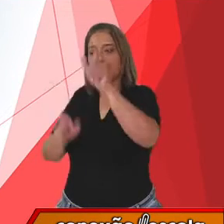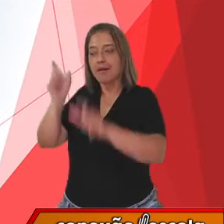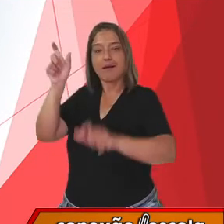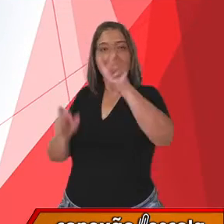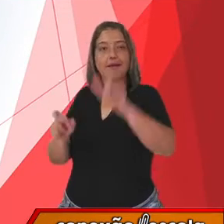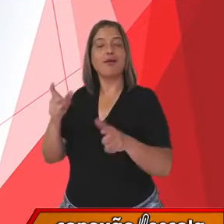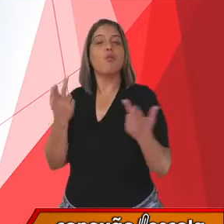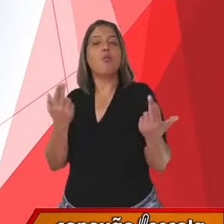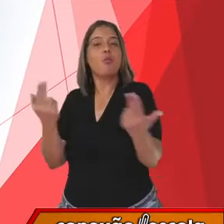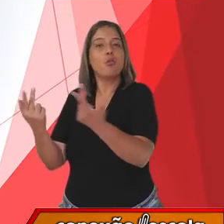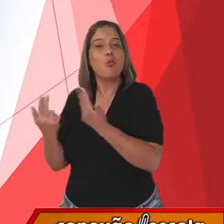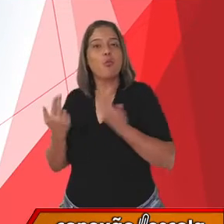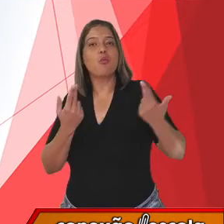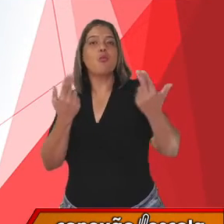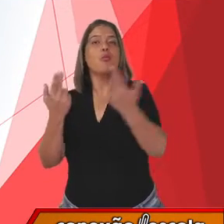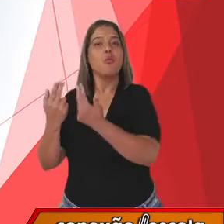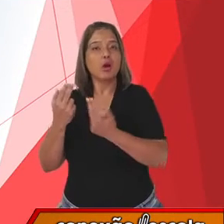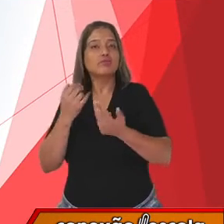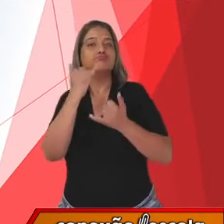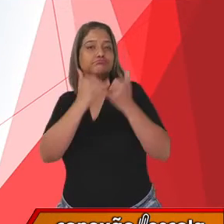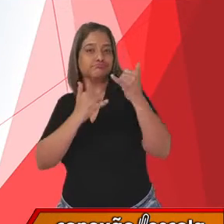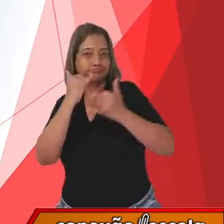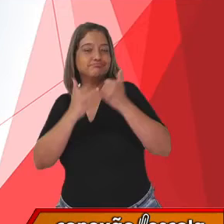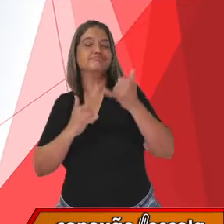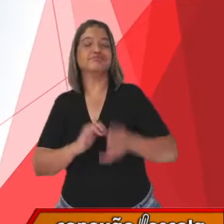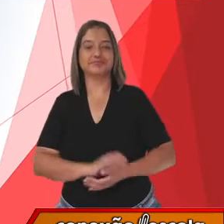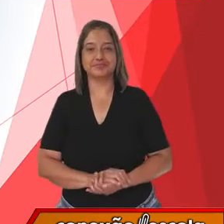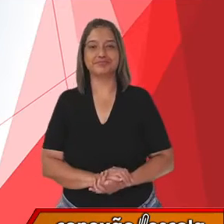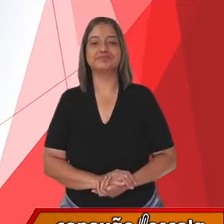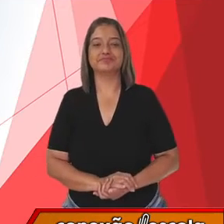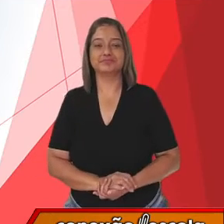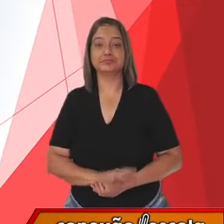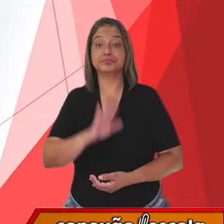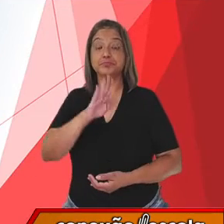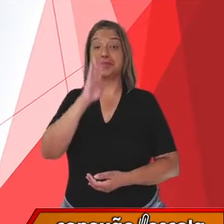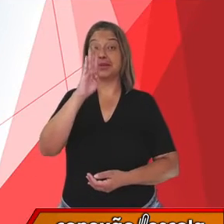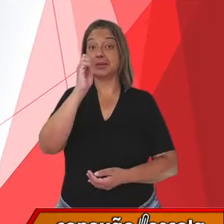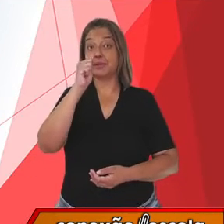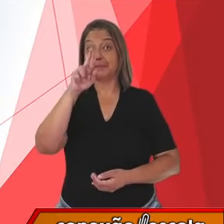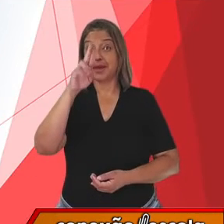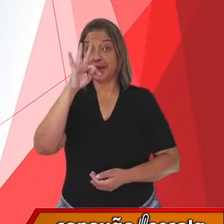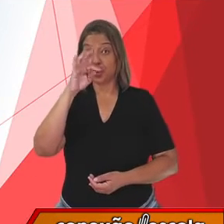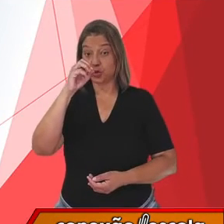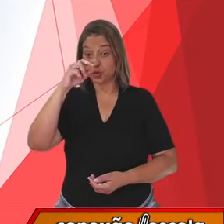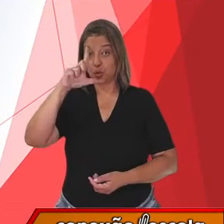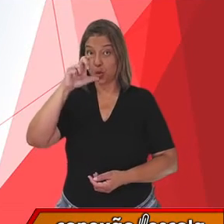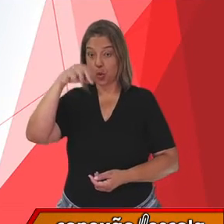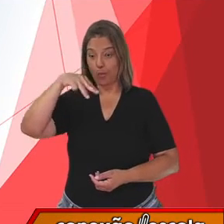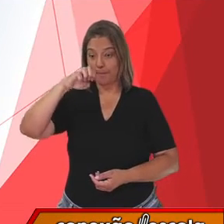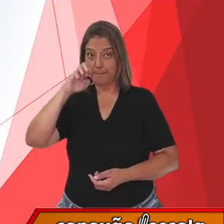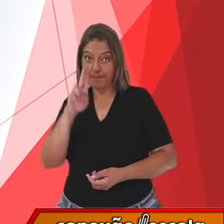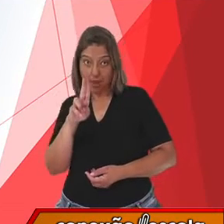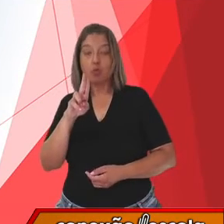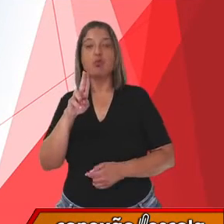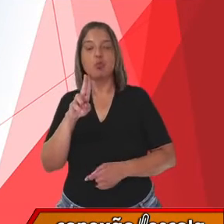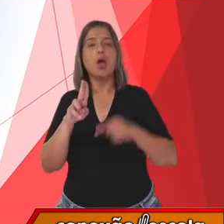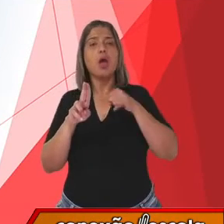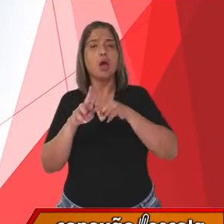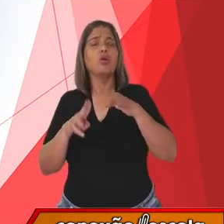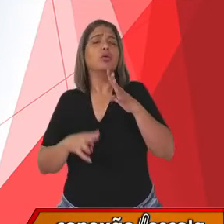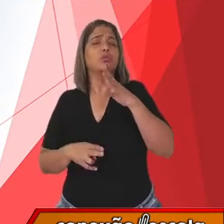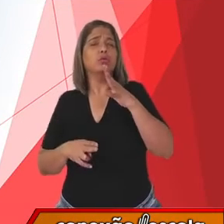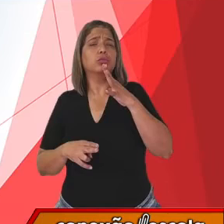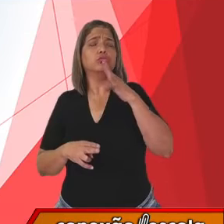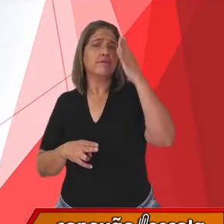raça. De acordo com a história, Bartolomeu Bueno da Silva,